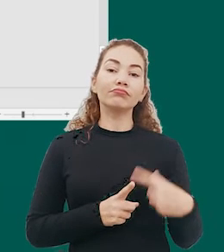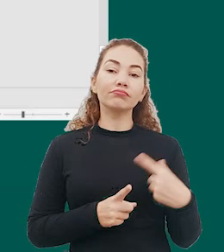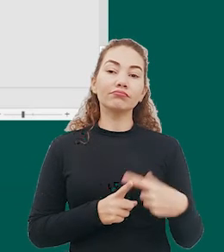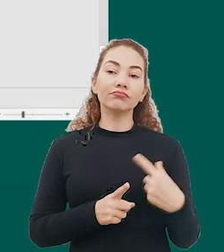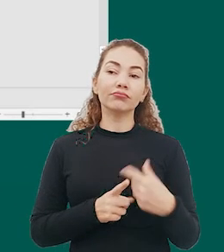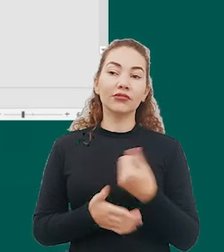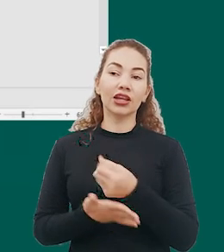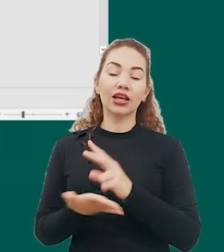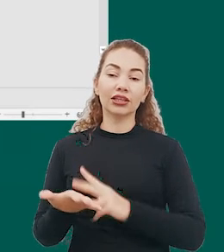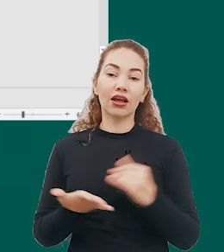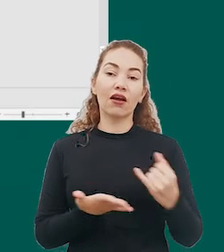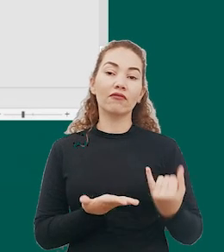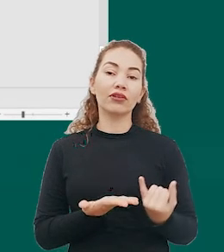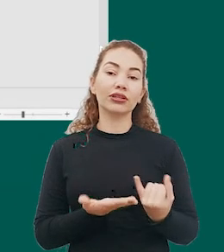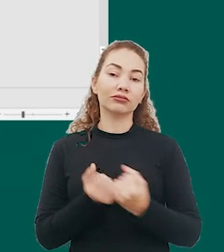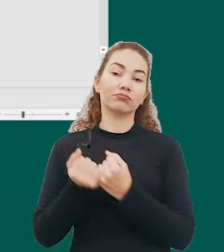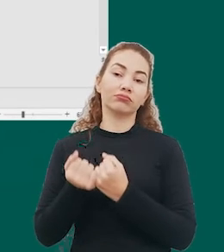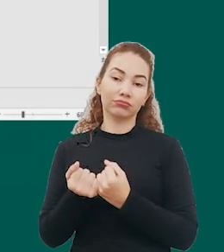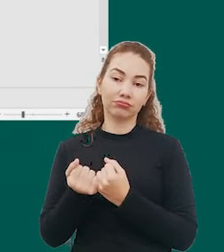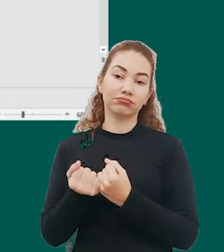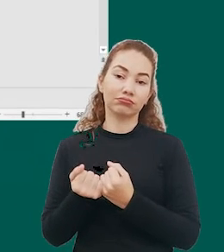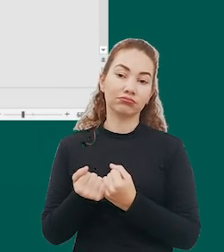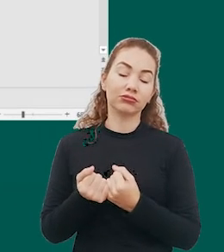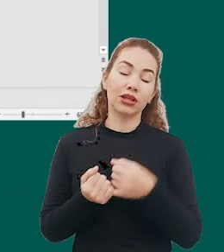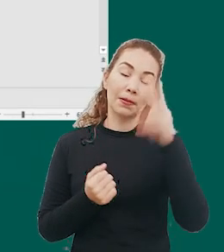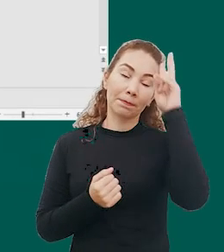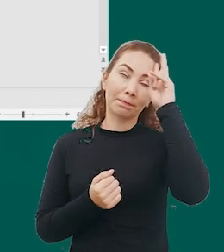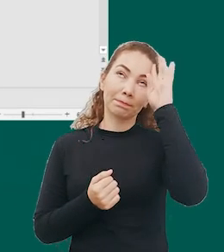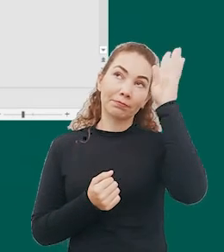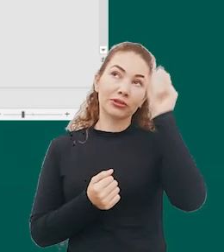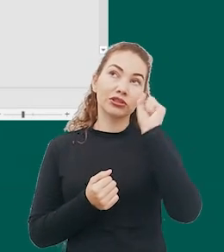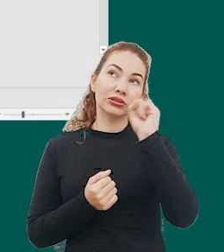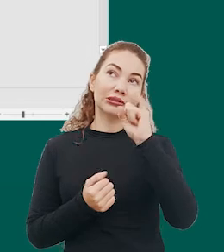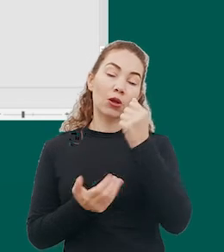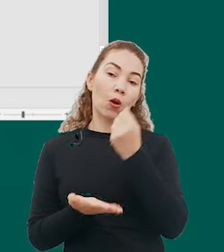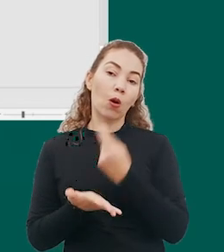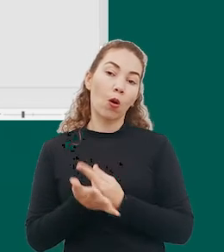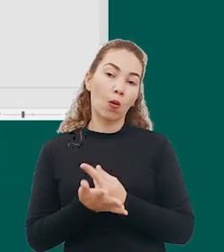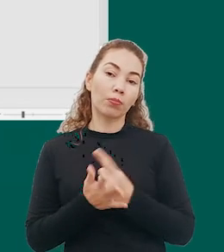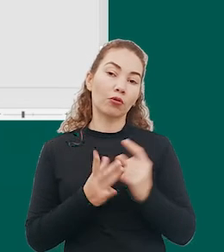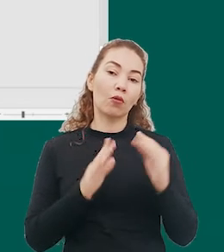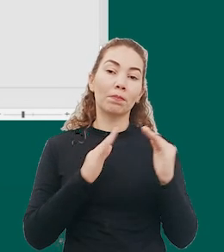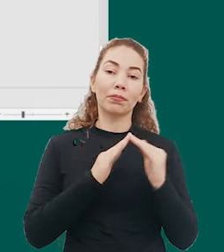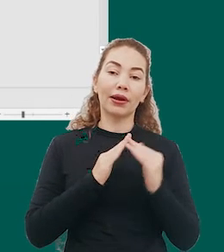variação patrimonial. Imagino que foi comprado um imóvel